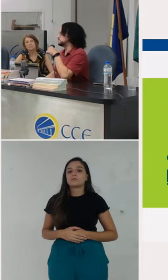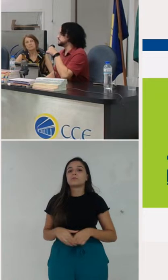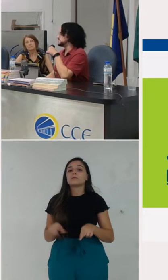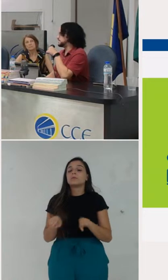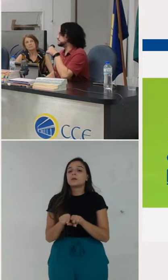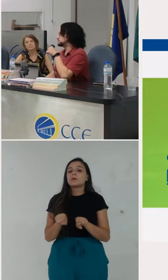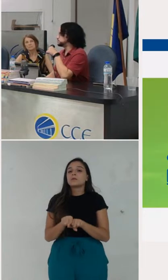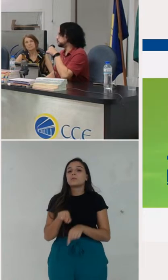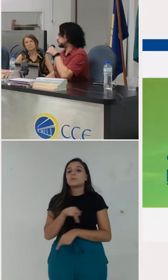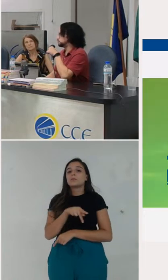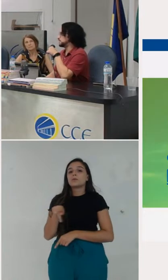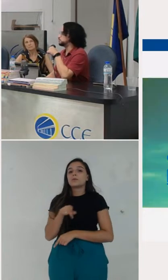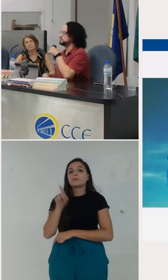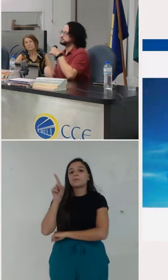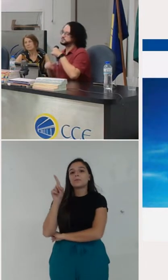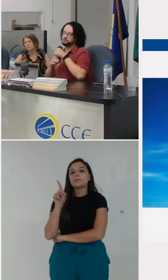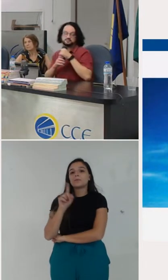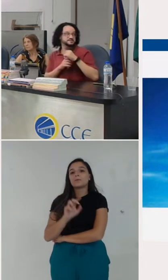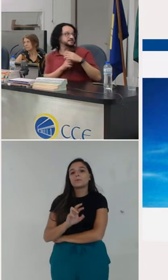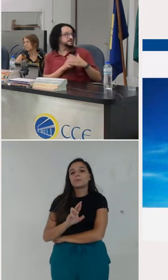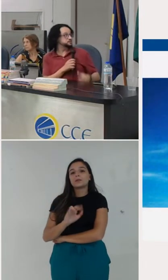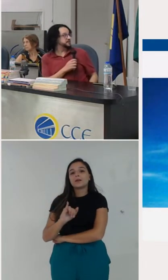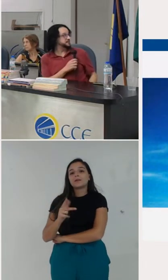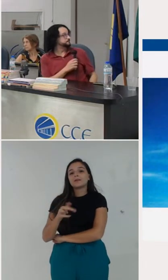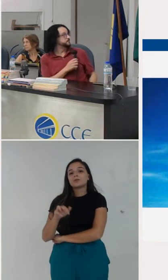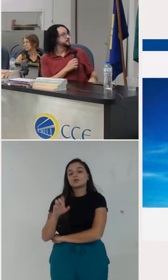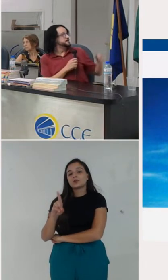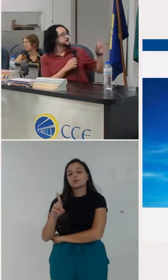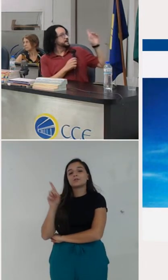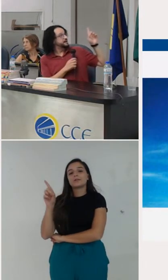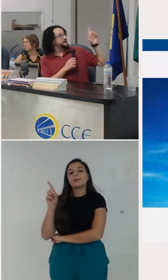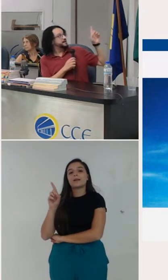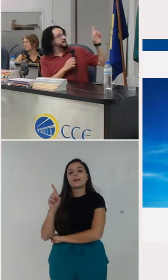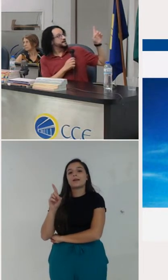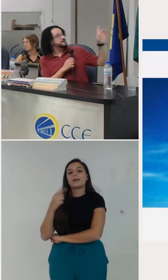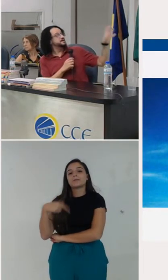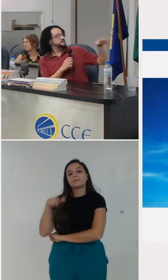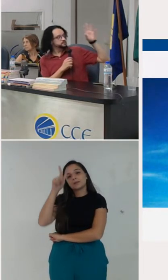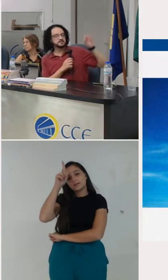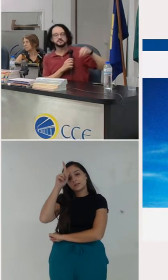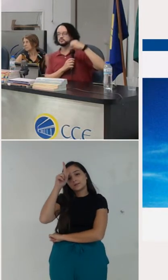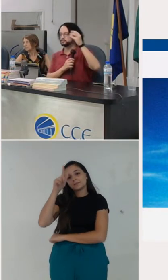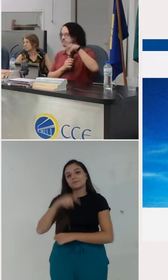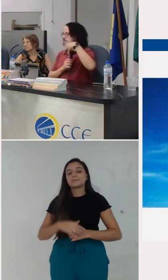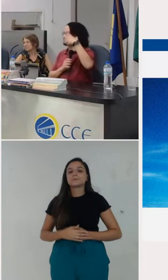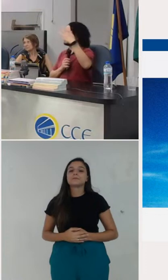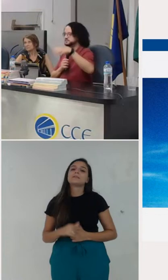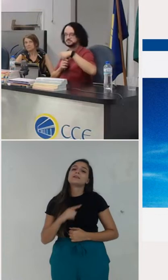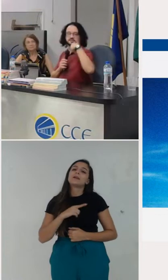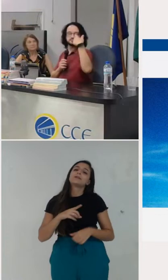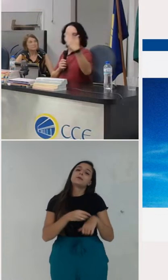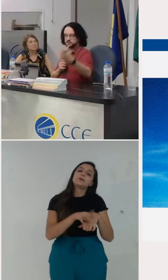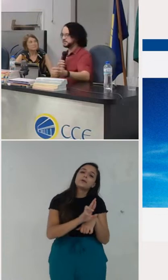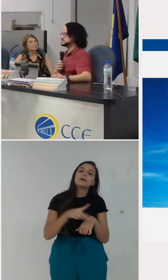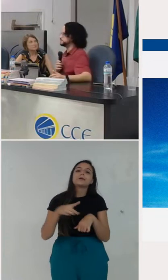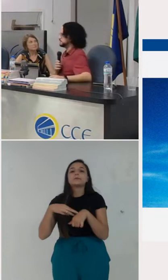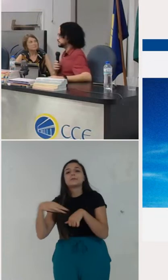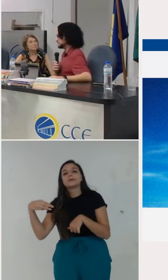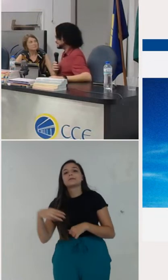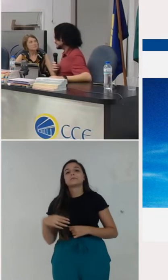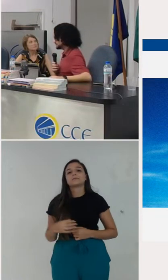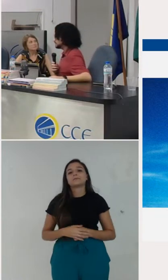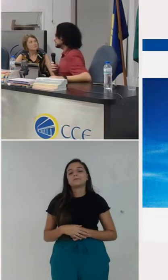da Universidade de Humboldt, da Humboldt Universidade de Berlim. E aí temos também doutorandos, mestrandos que estão